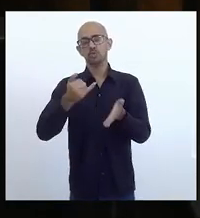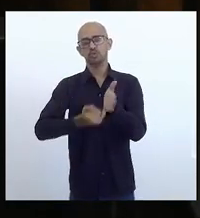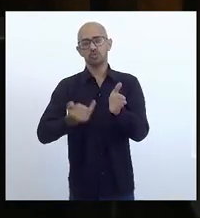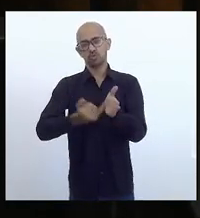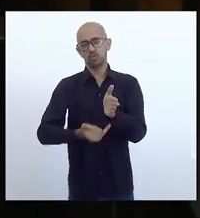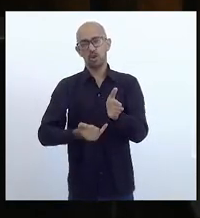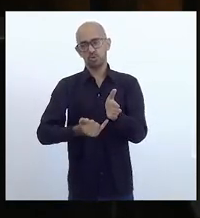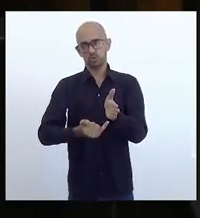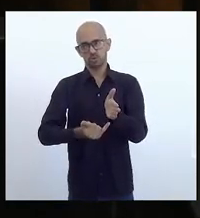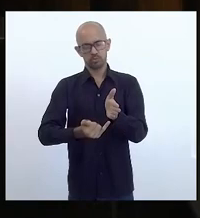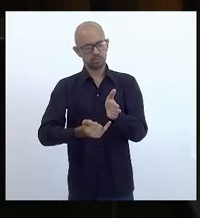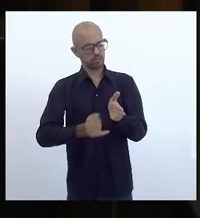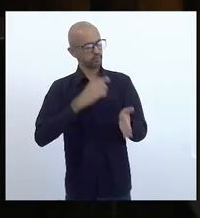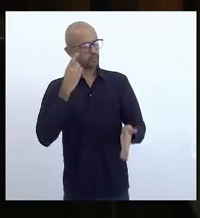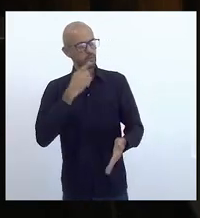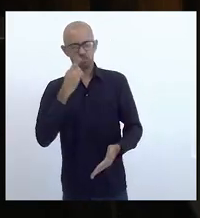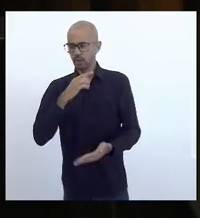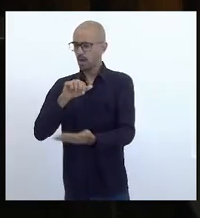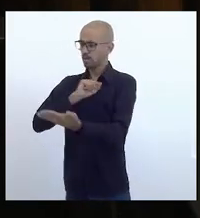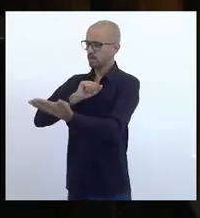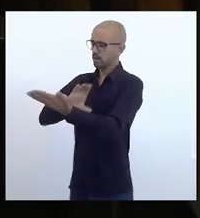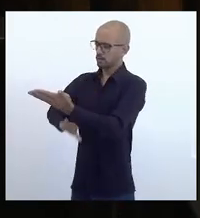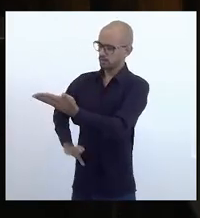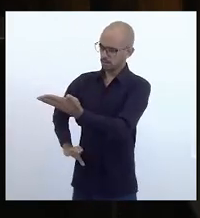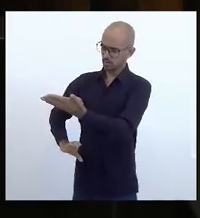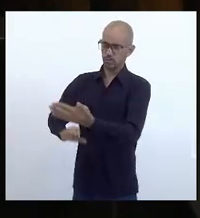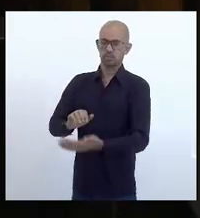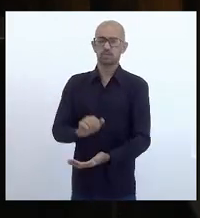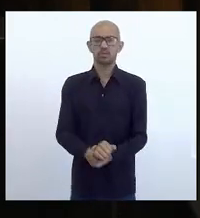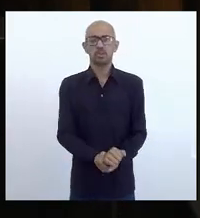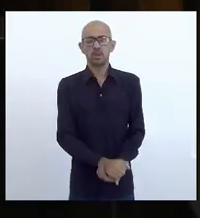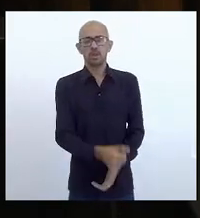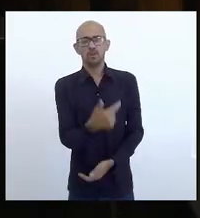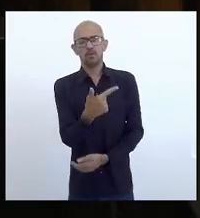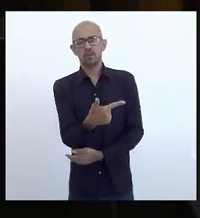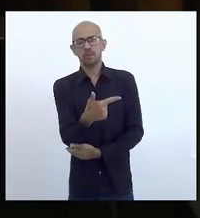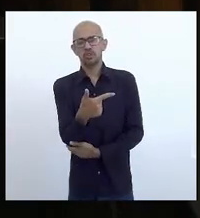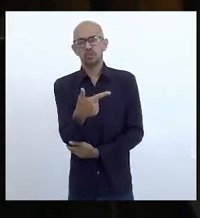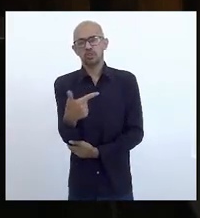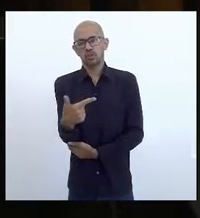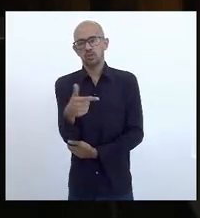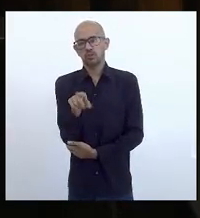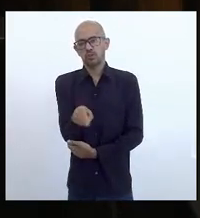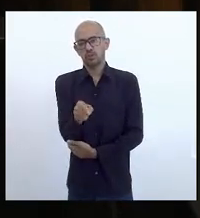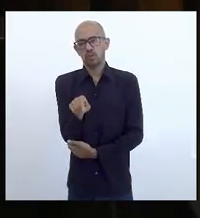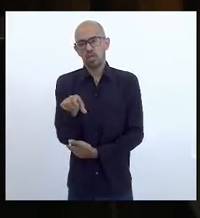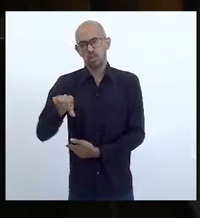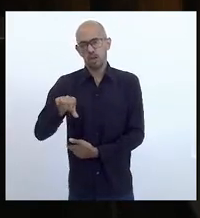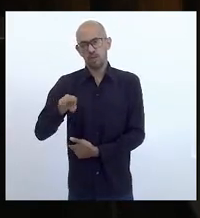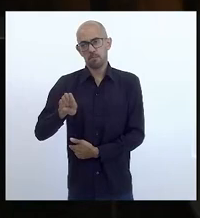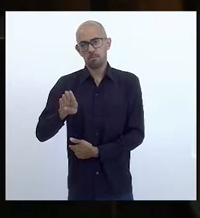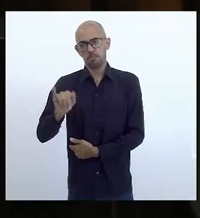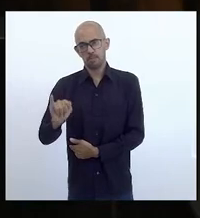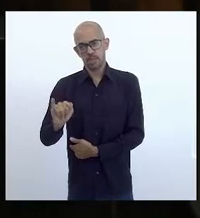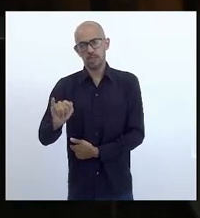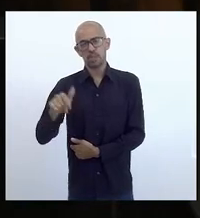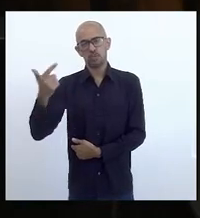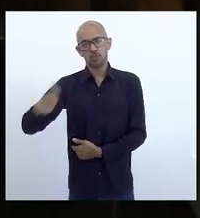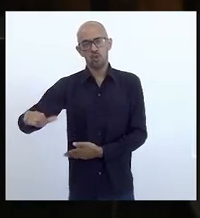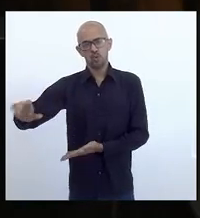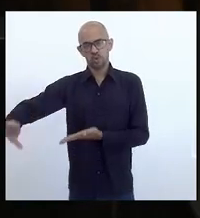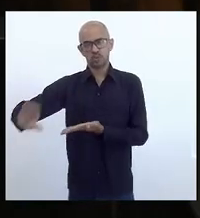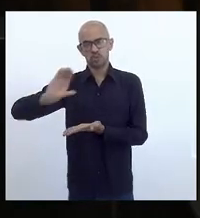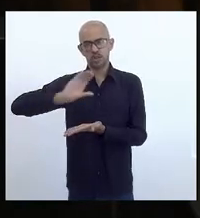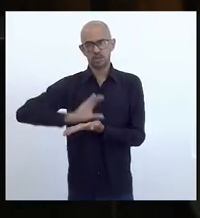deputado André Ceciliano, e 22,9 bi de outras